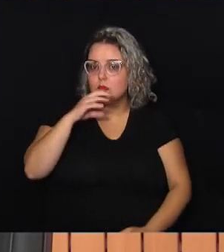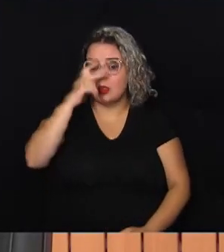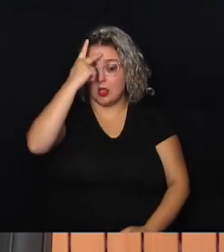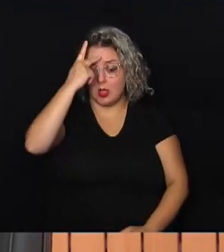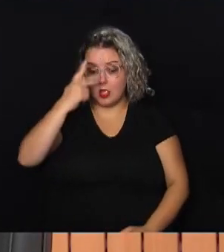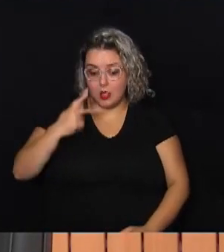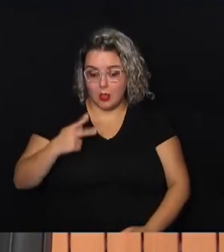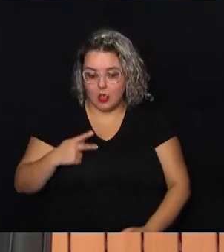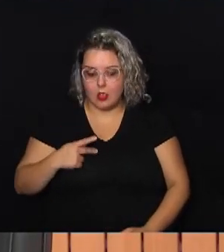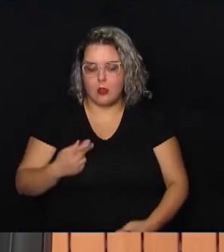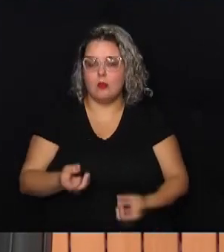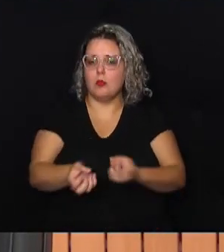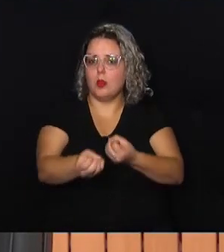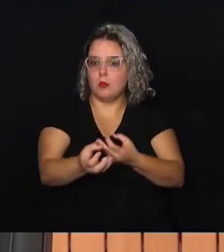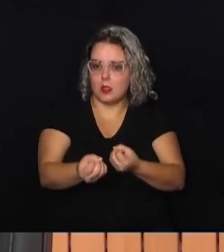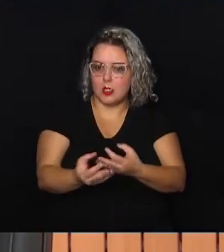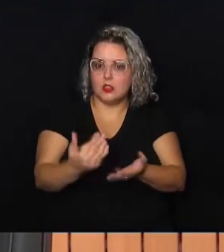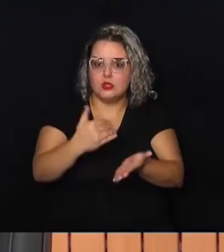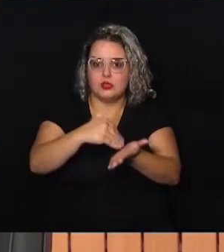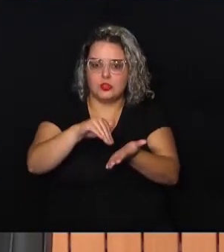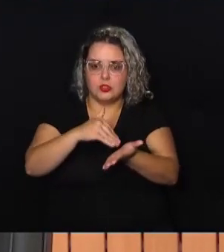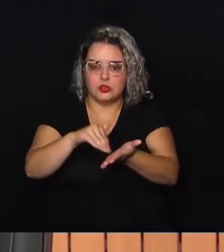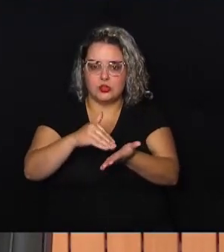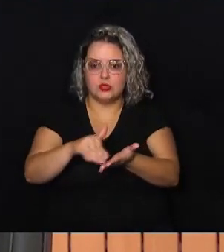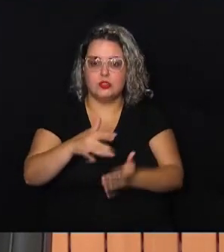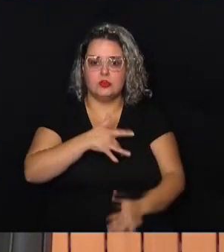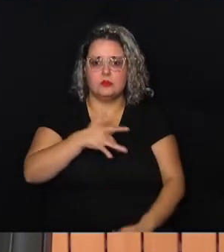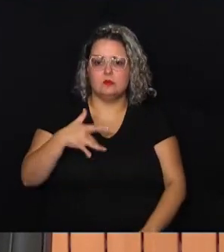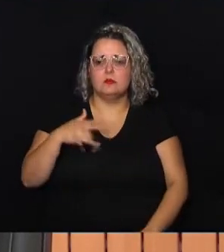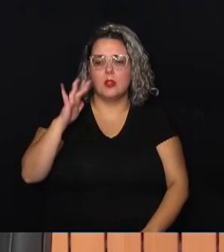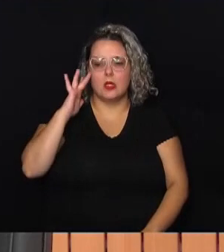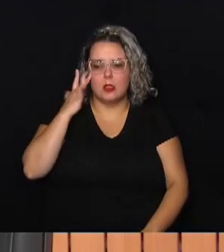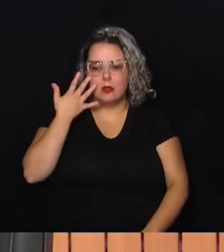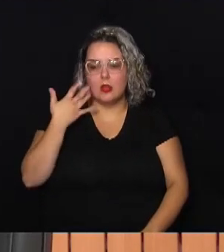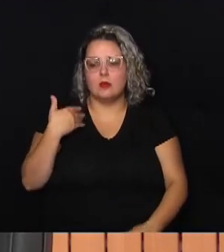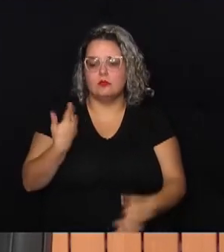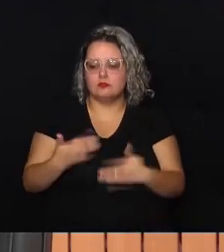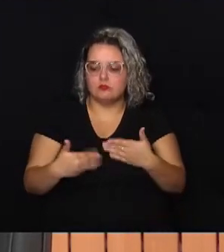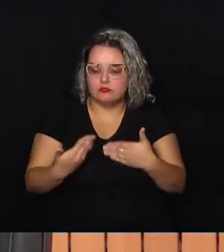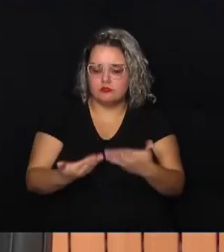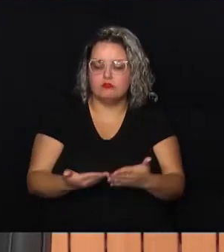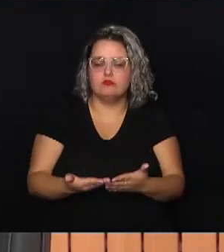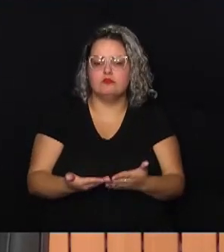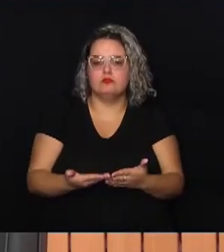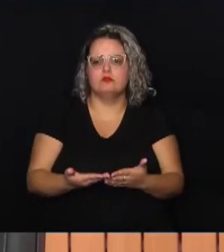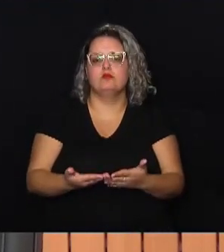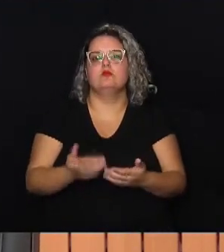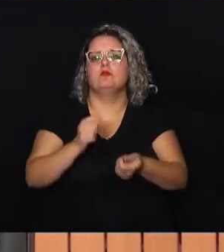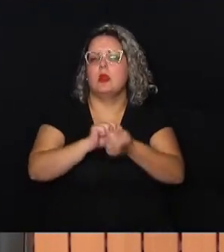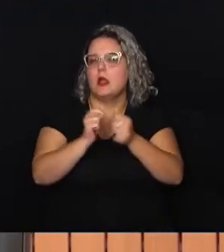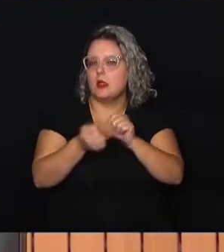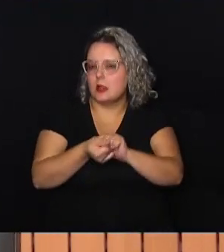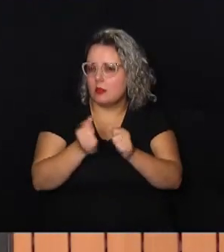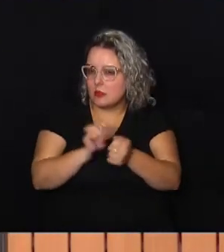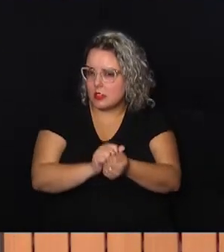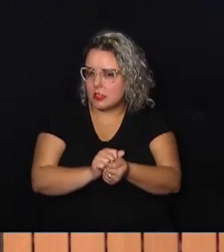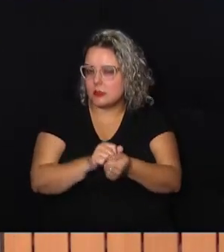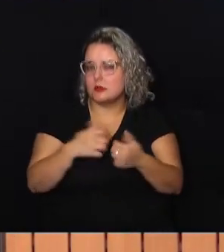próprias dados em relação à Secretaria de Saúde, eu acho que vai levar a uma otimização de